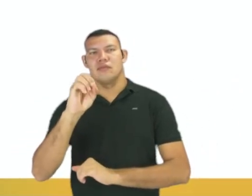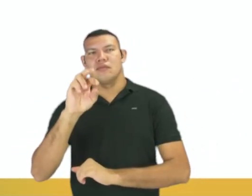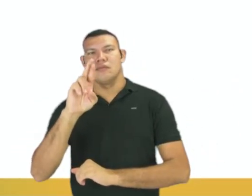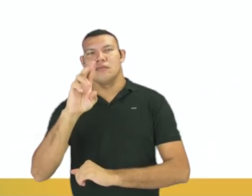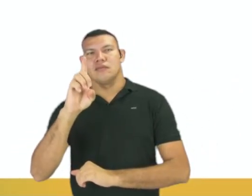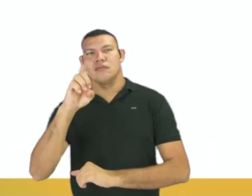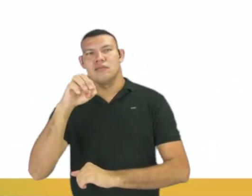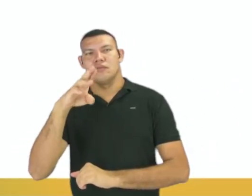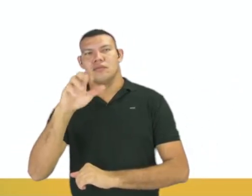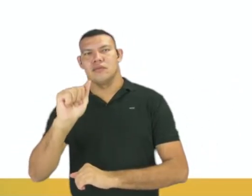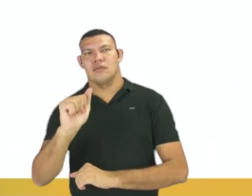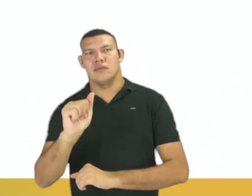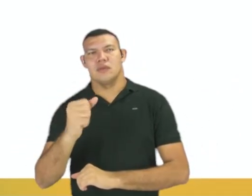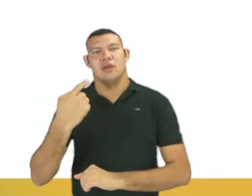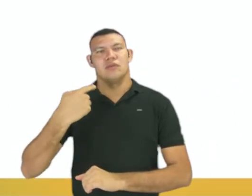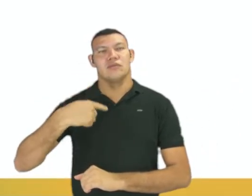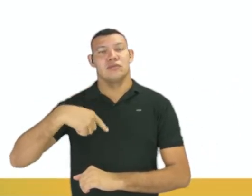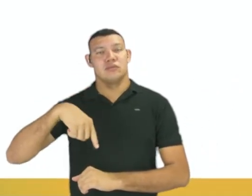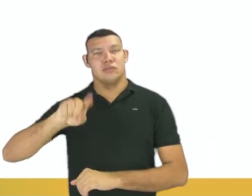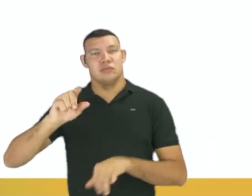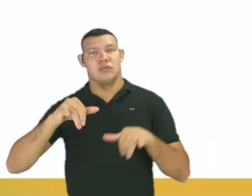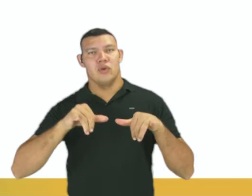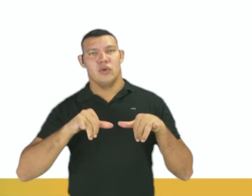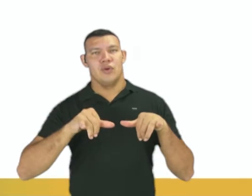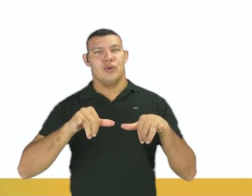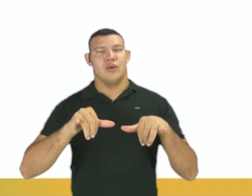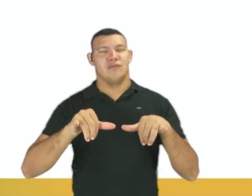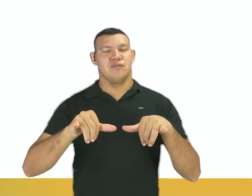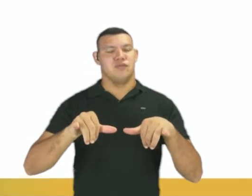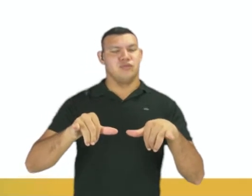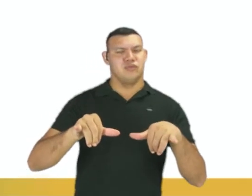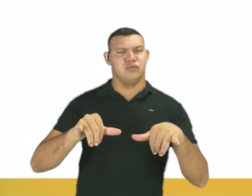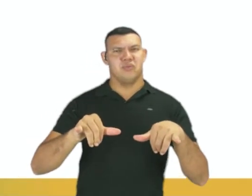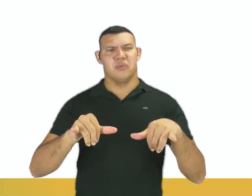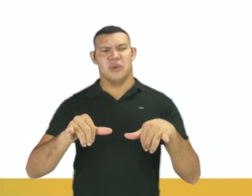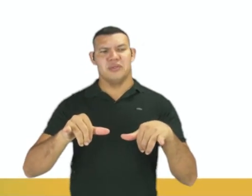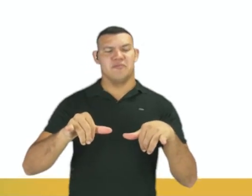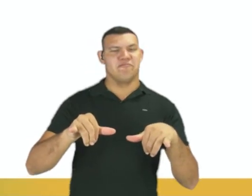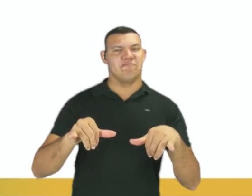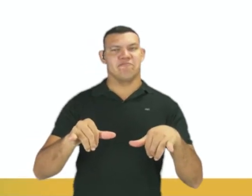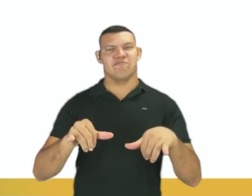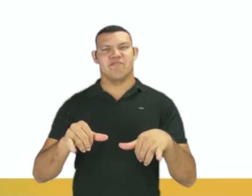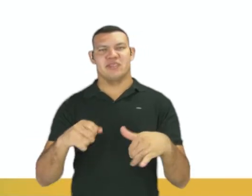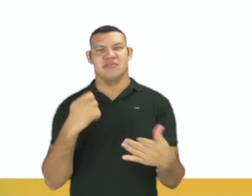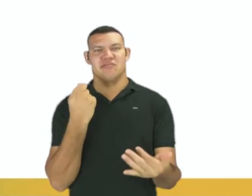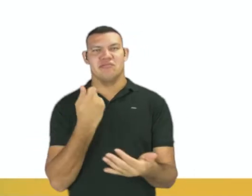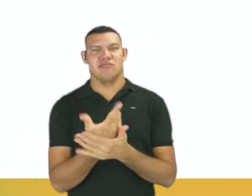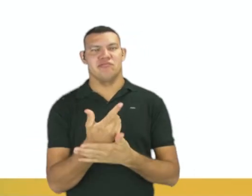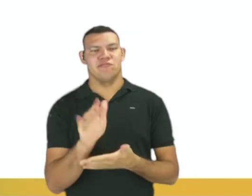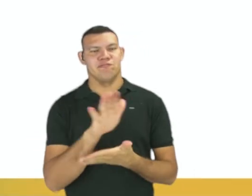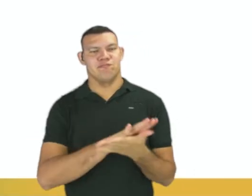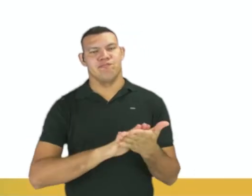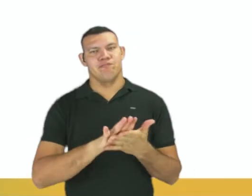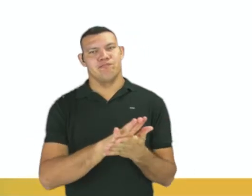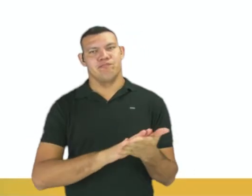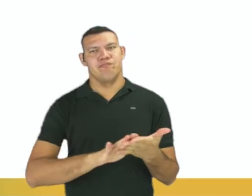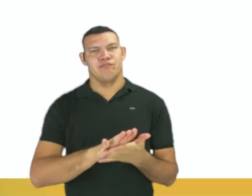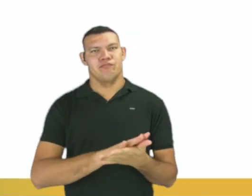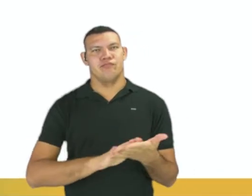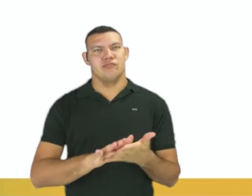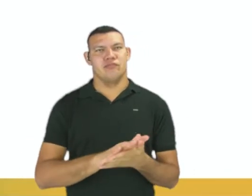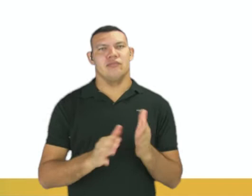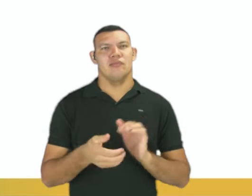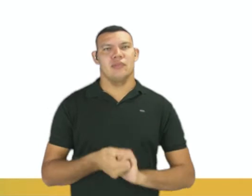nada como vocês podem ver que fui ao mercado fui ao mercado